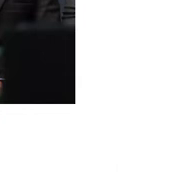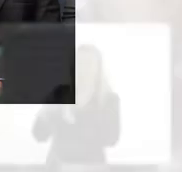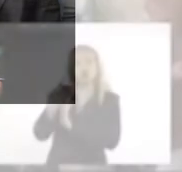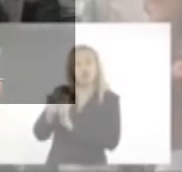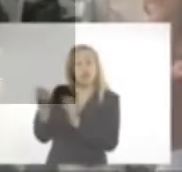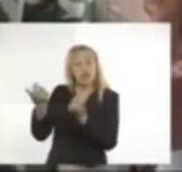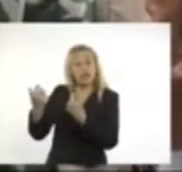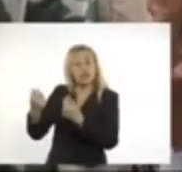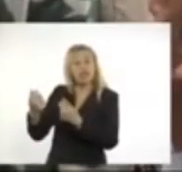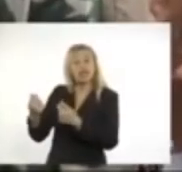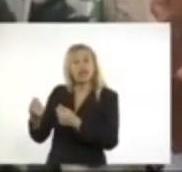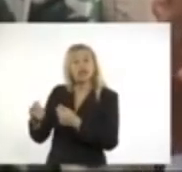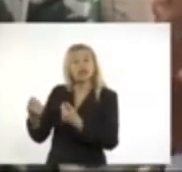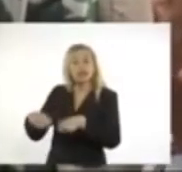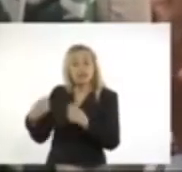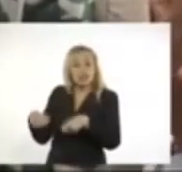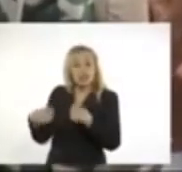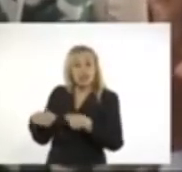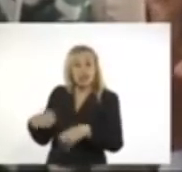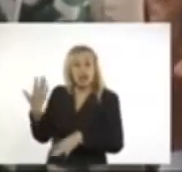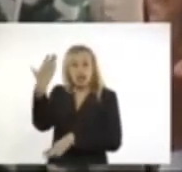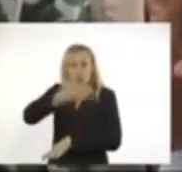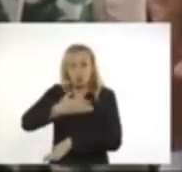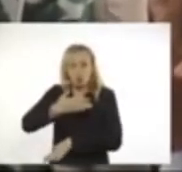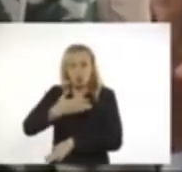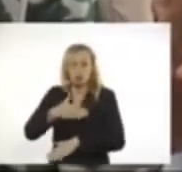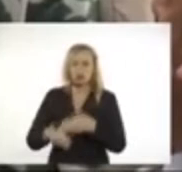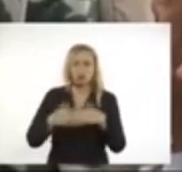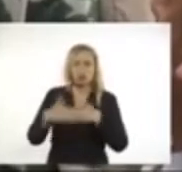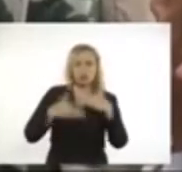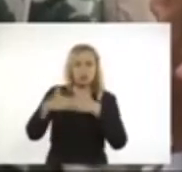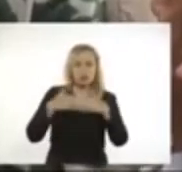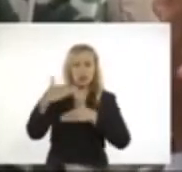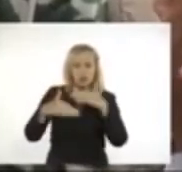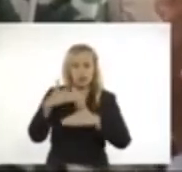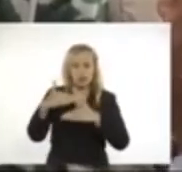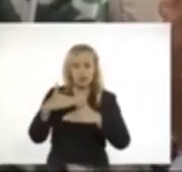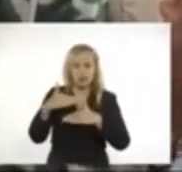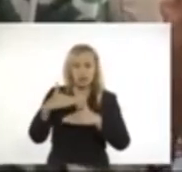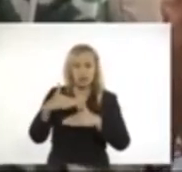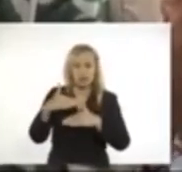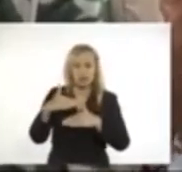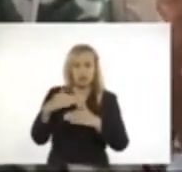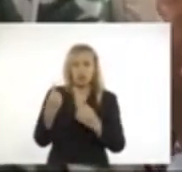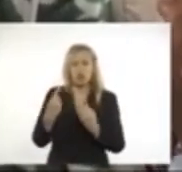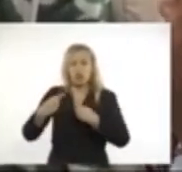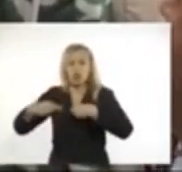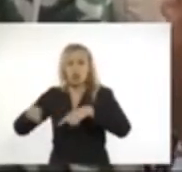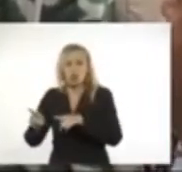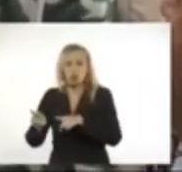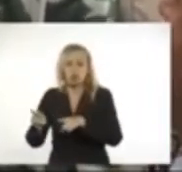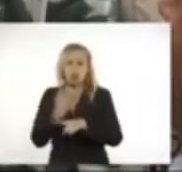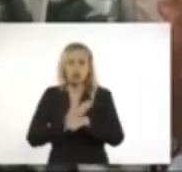das provas indiciárias, de instaurarmos o processo de impeachment contra o governador do Estado. Seja pela